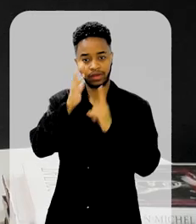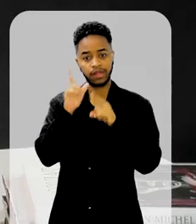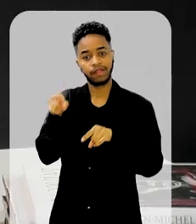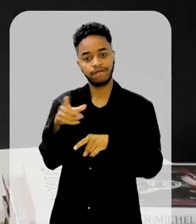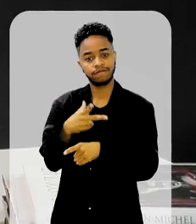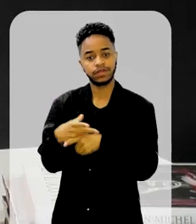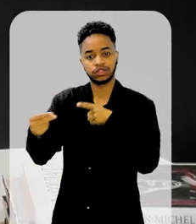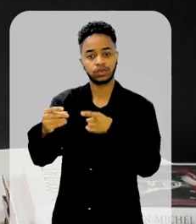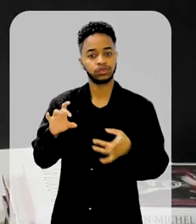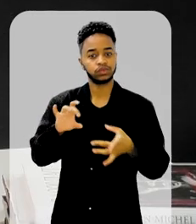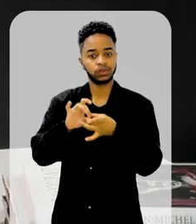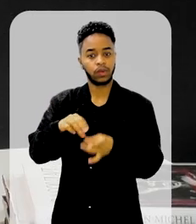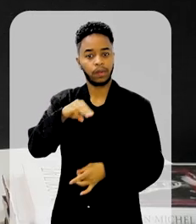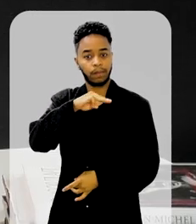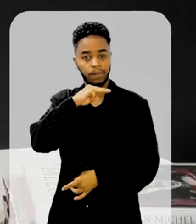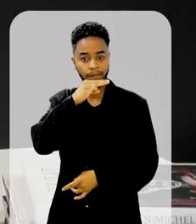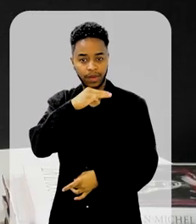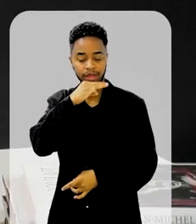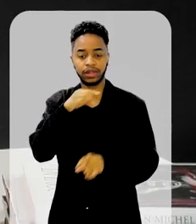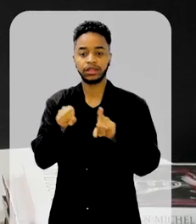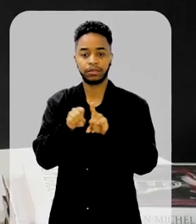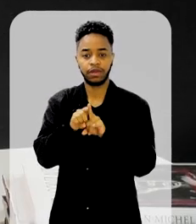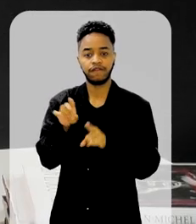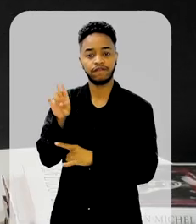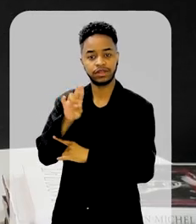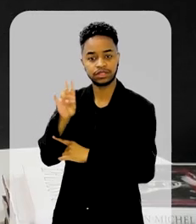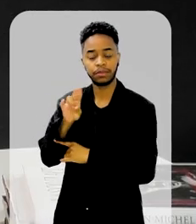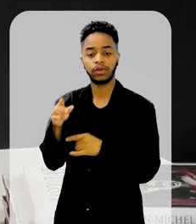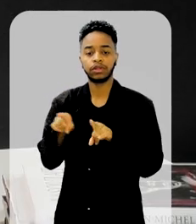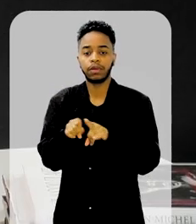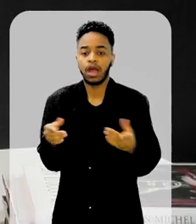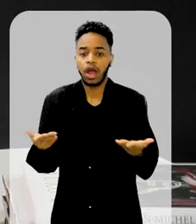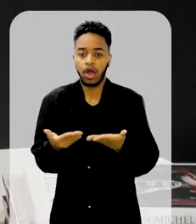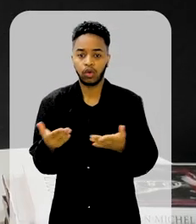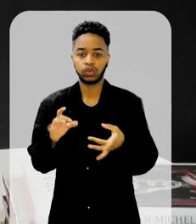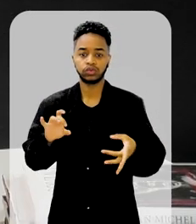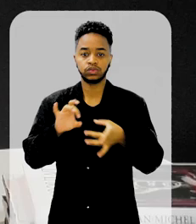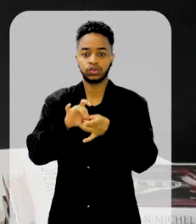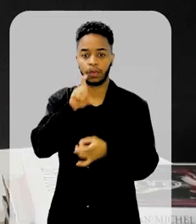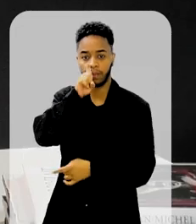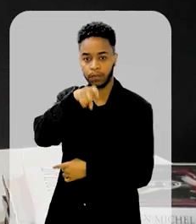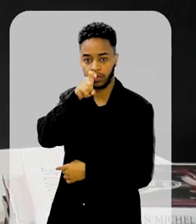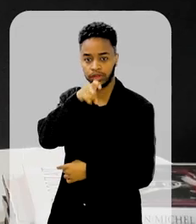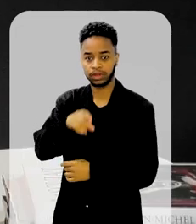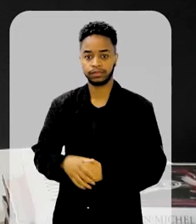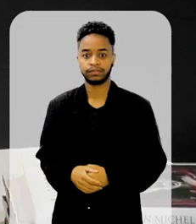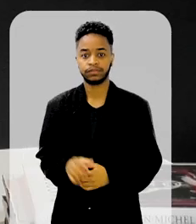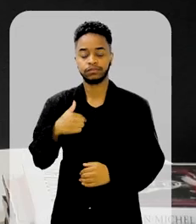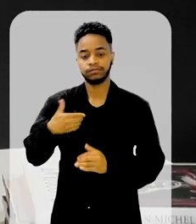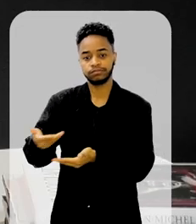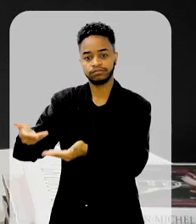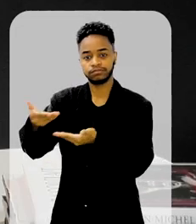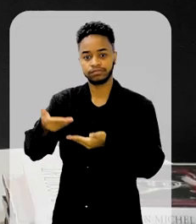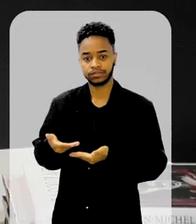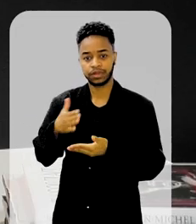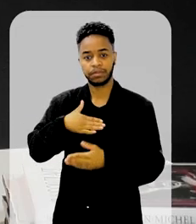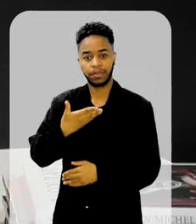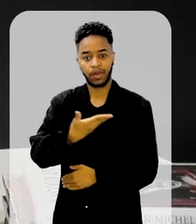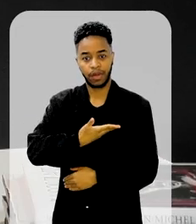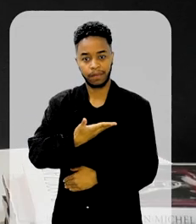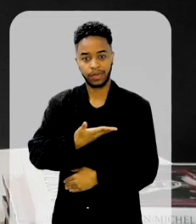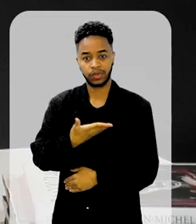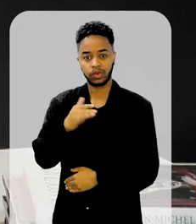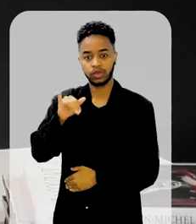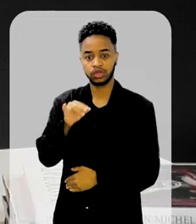carnaval pela Estação Primeira de Mangueira pela Unidos de Vila Isabel e atualmente na Portela eu recebo com muito carinho o meu